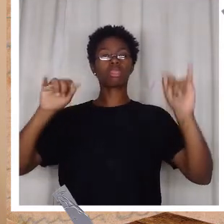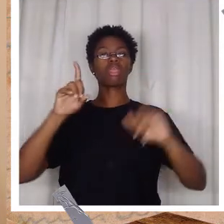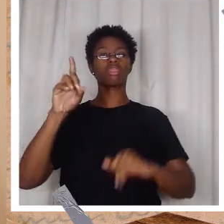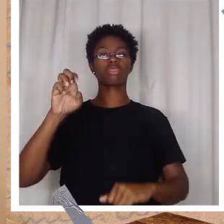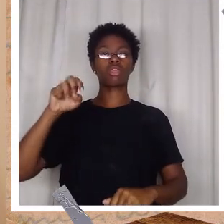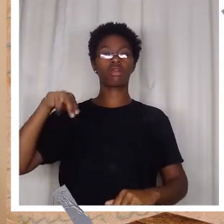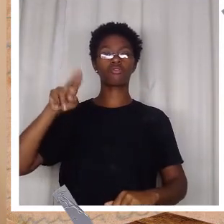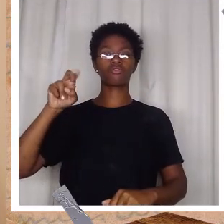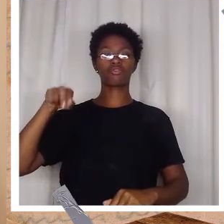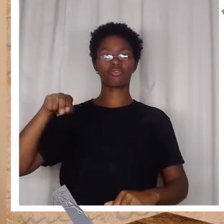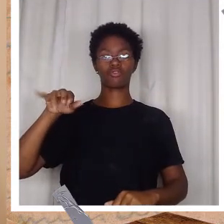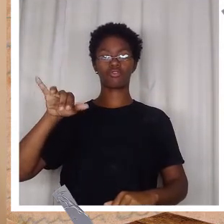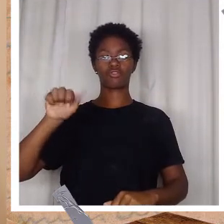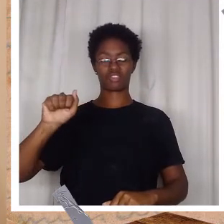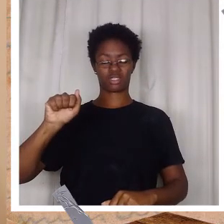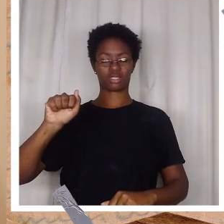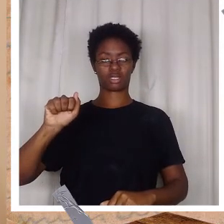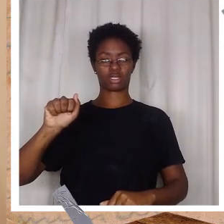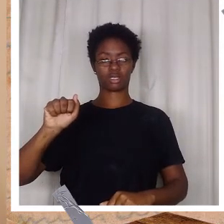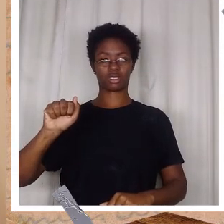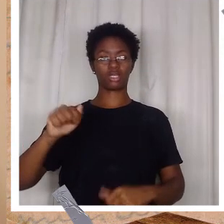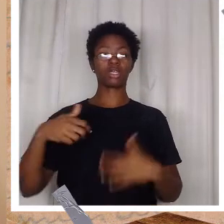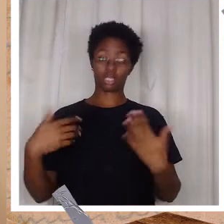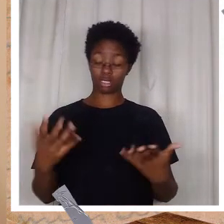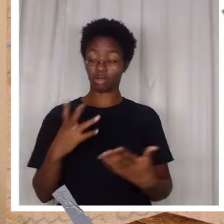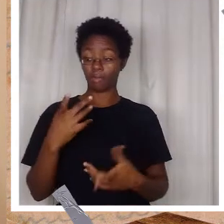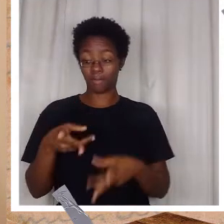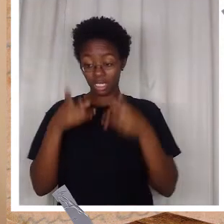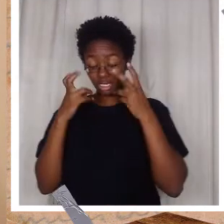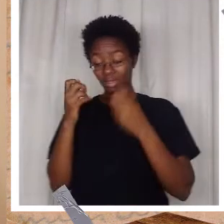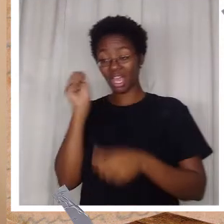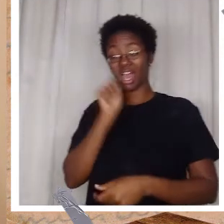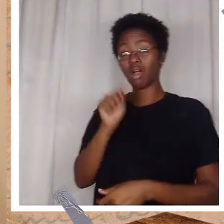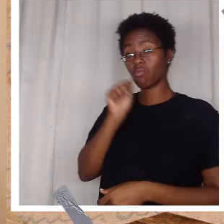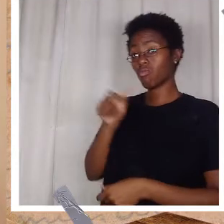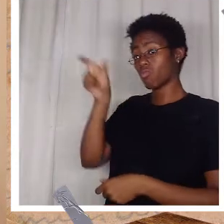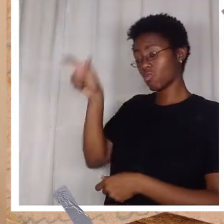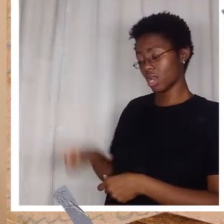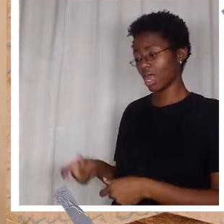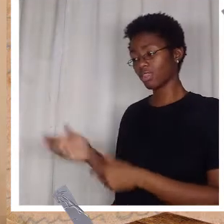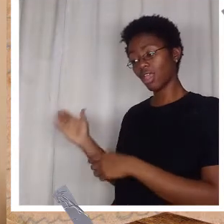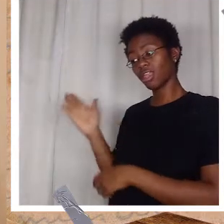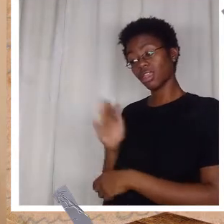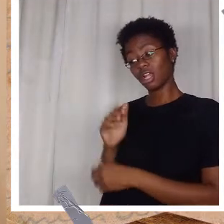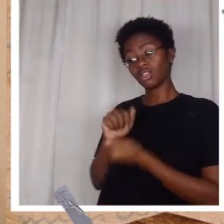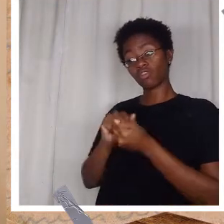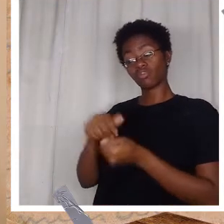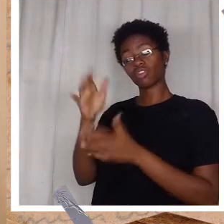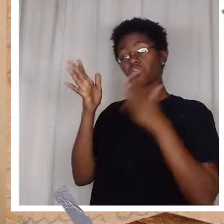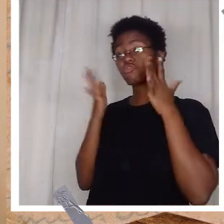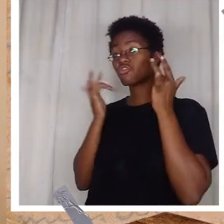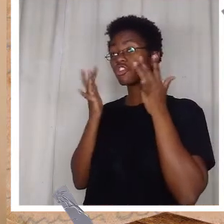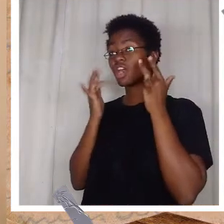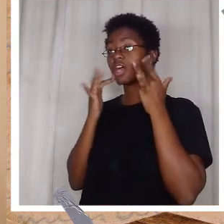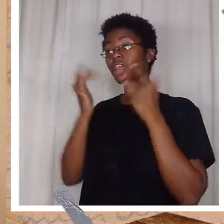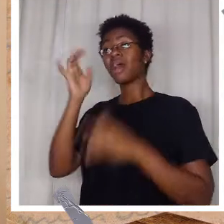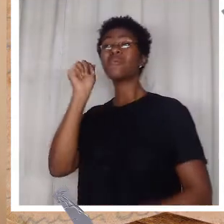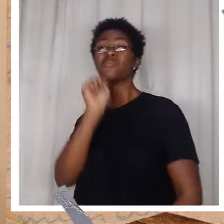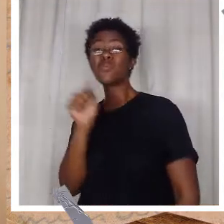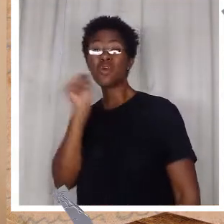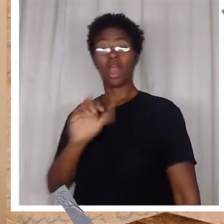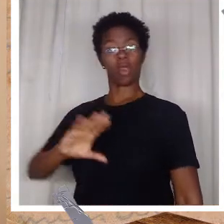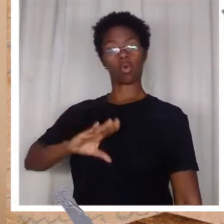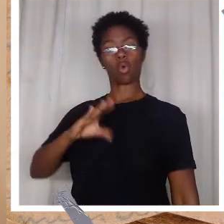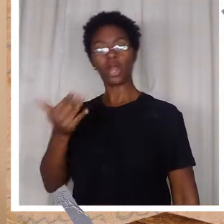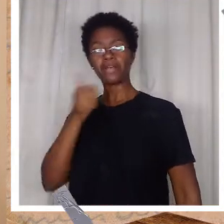eu percebi que era a mulher que denunciava, que trazia para o teatro uma potência da mulher coragem, da mãe